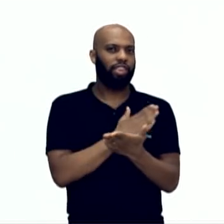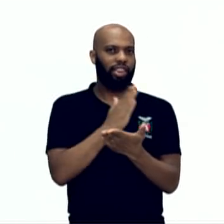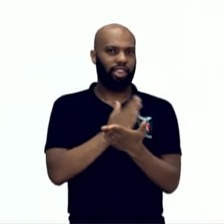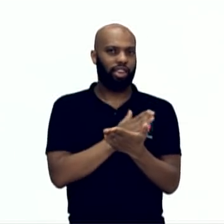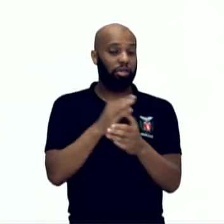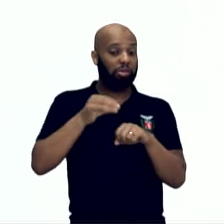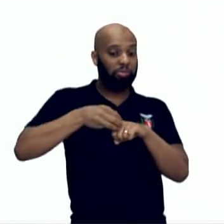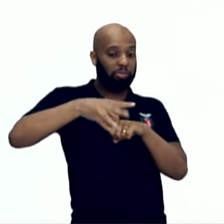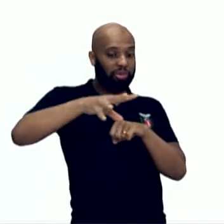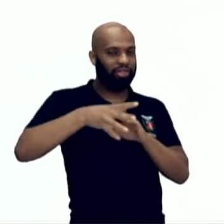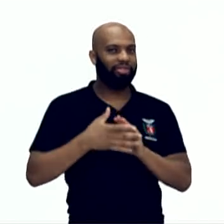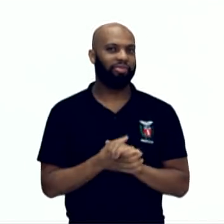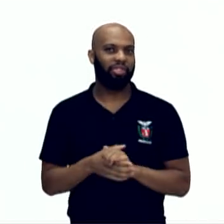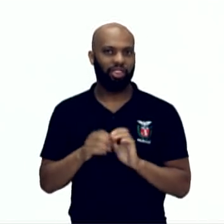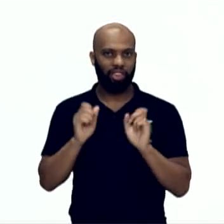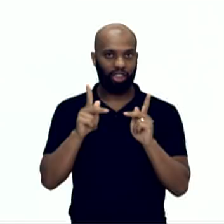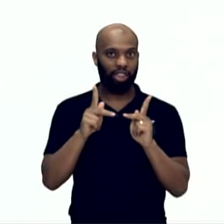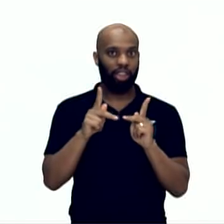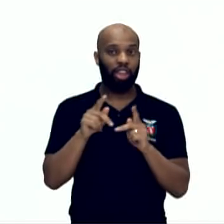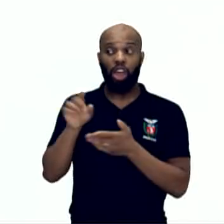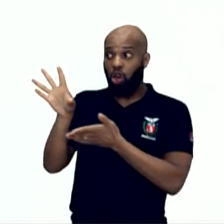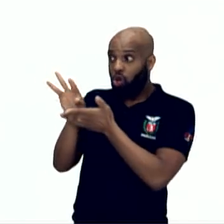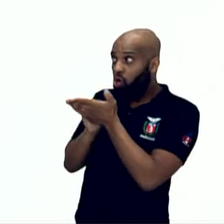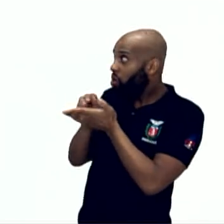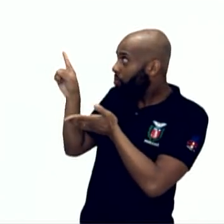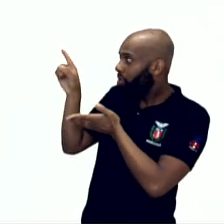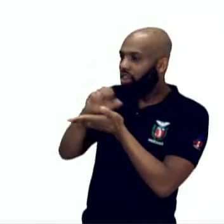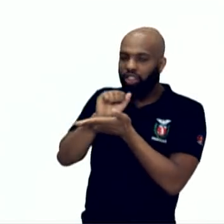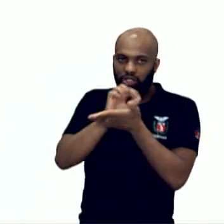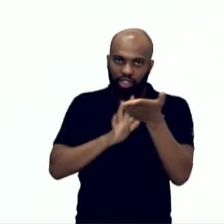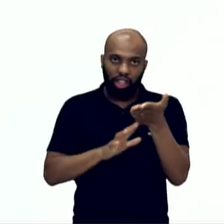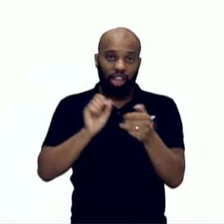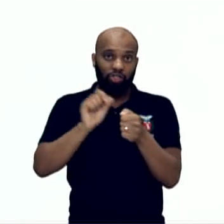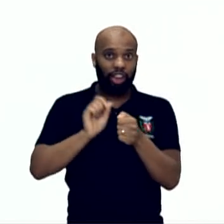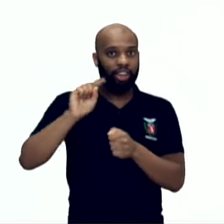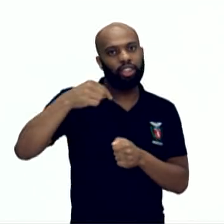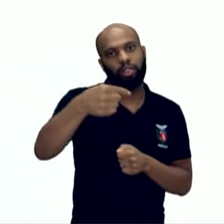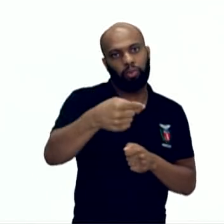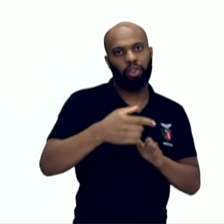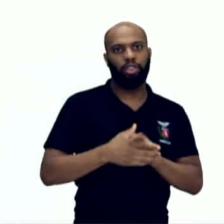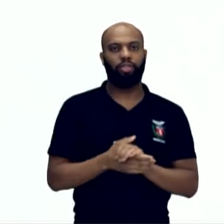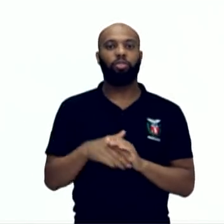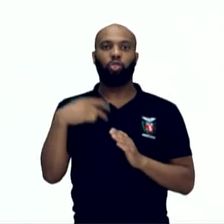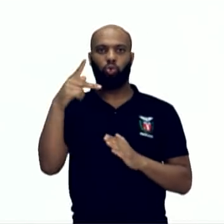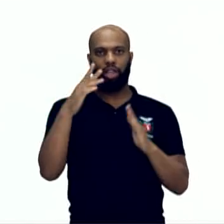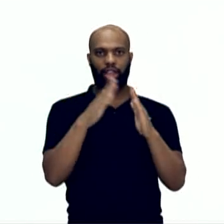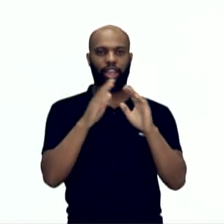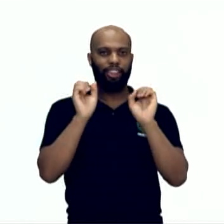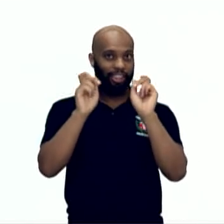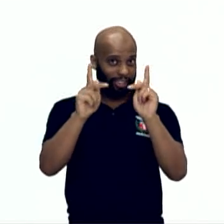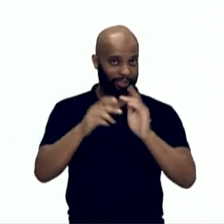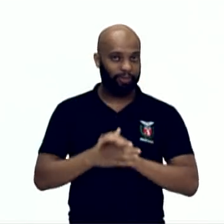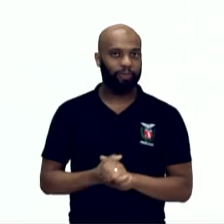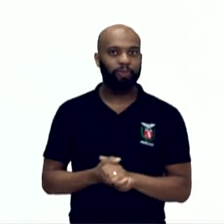para vocês, ok? Copiem essa atividade para fazer depois em casa, tudo bem?